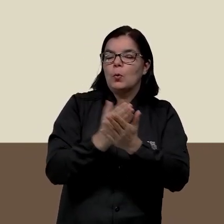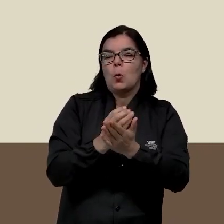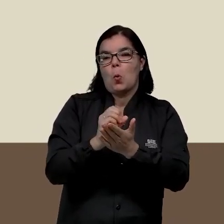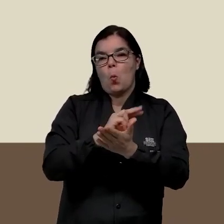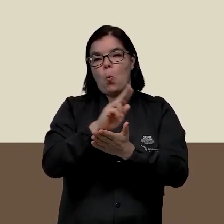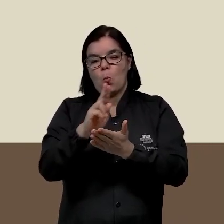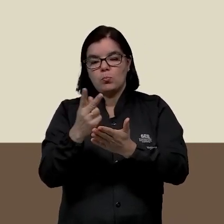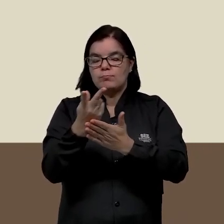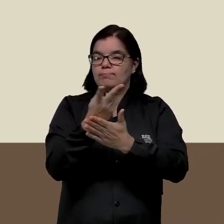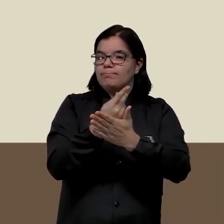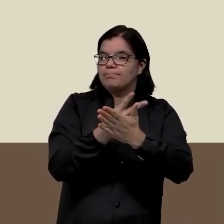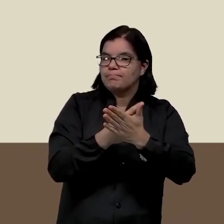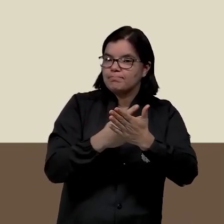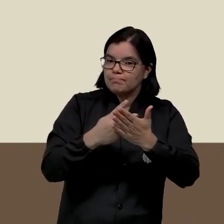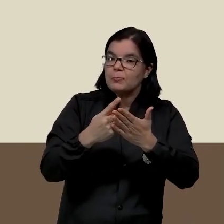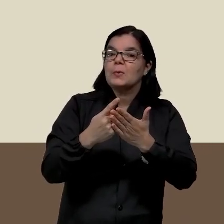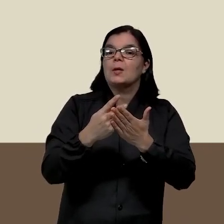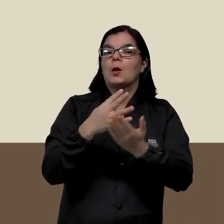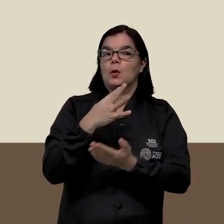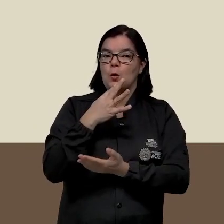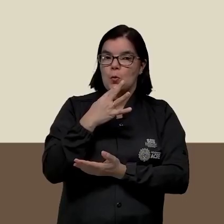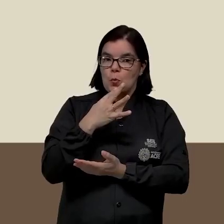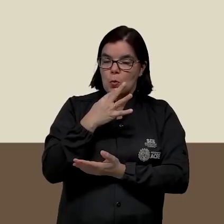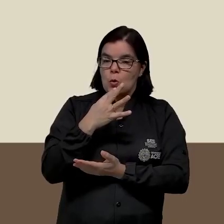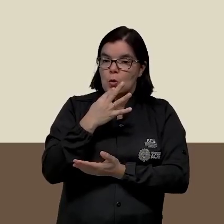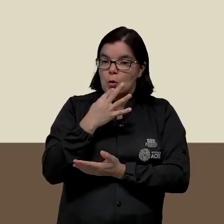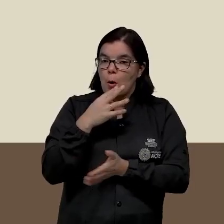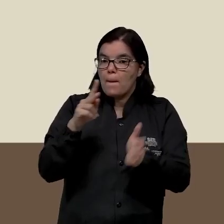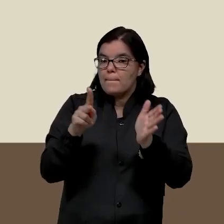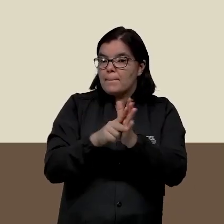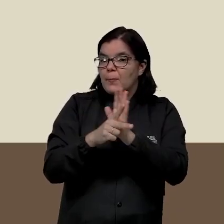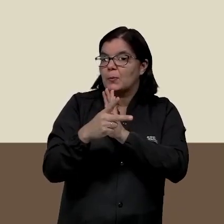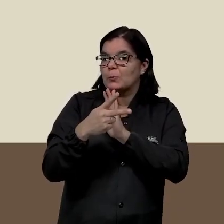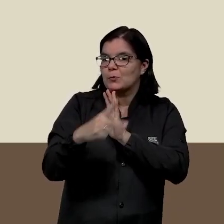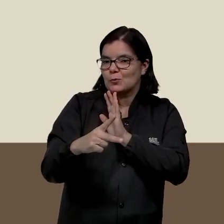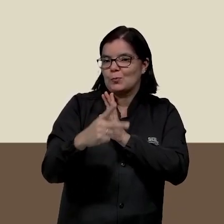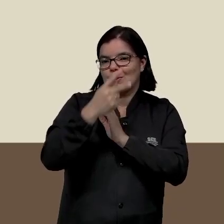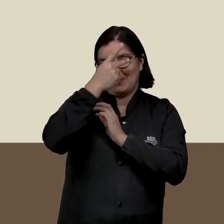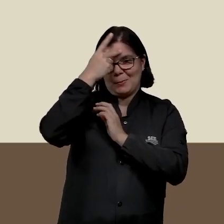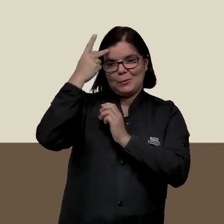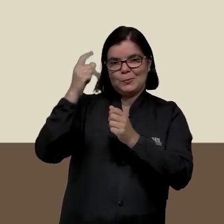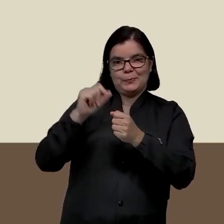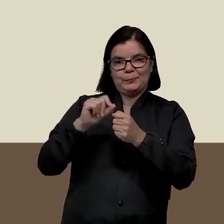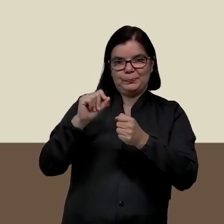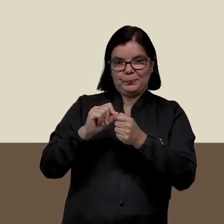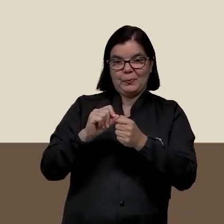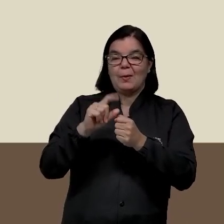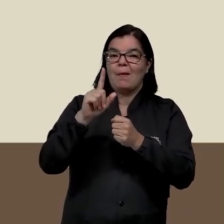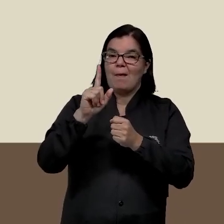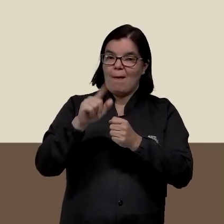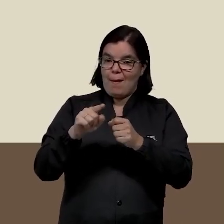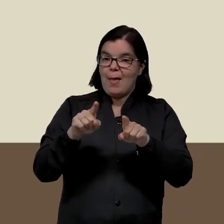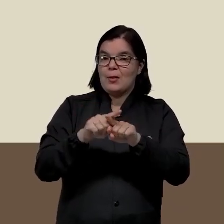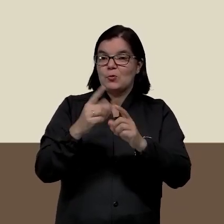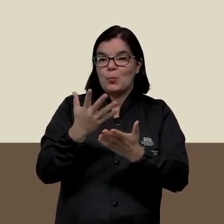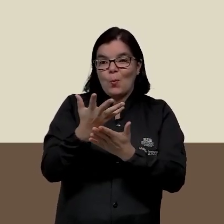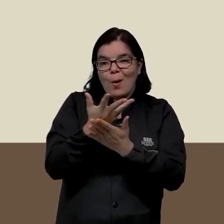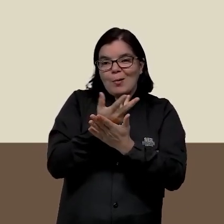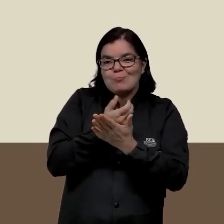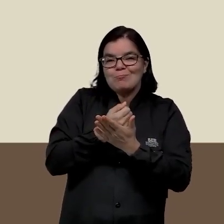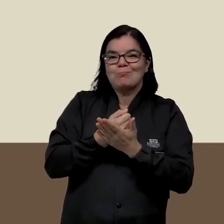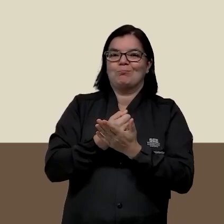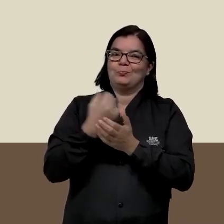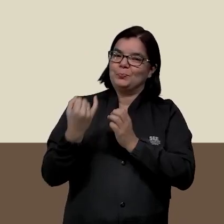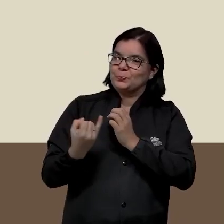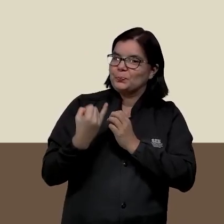uma pintura, seja reconhecida como sua propriedade. Então, é uma salvaguarda